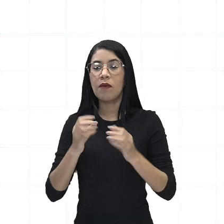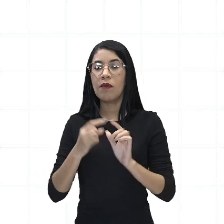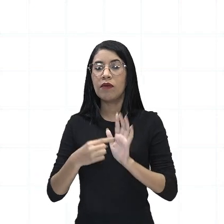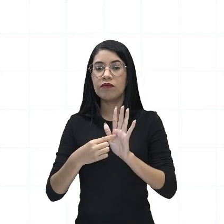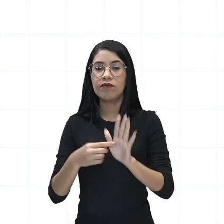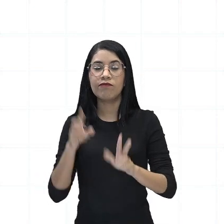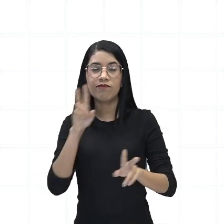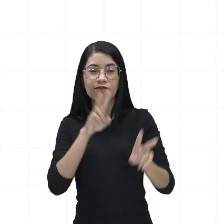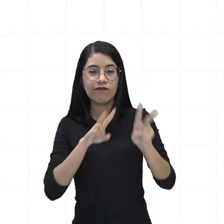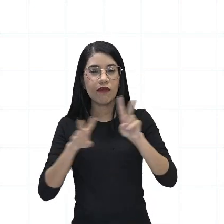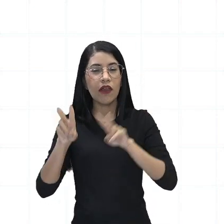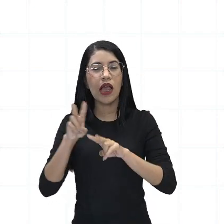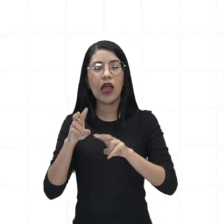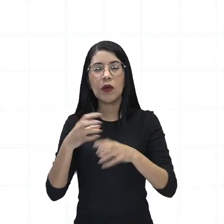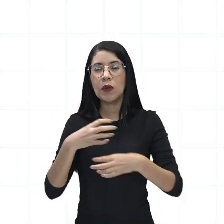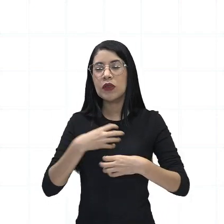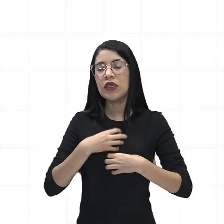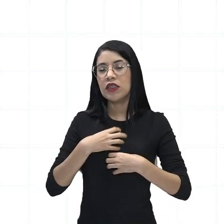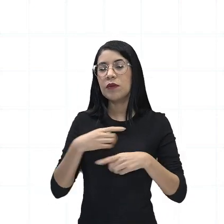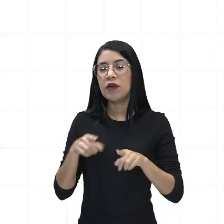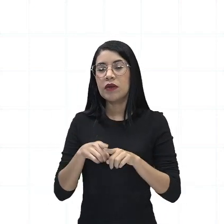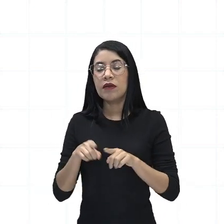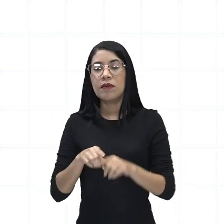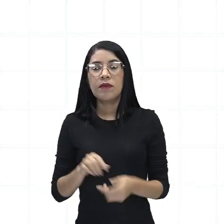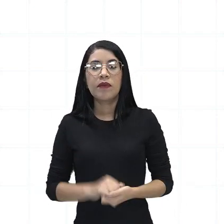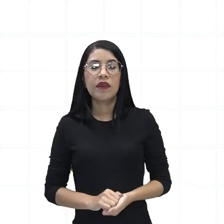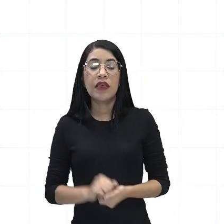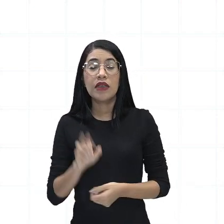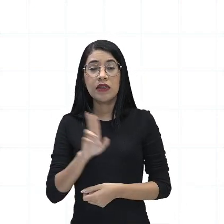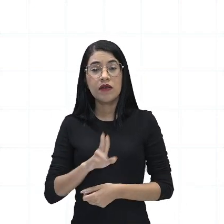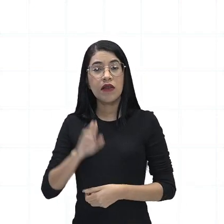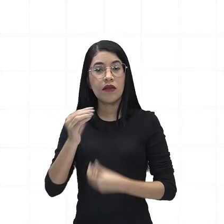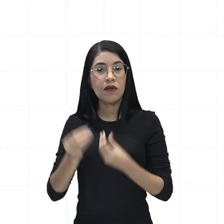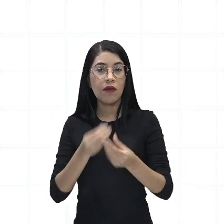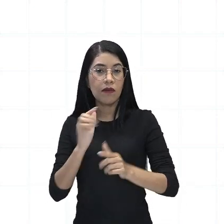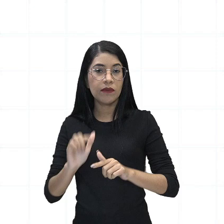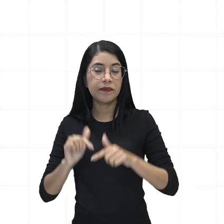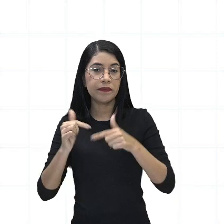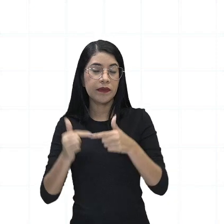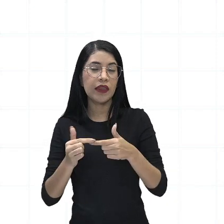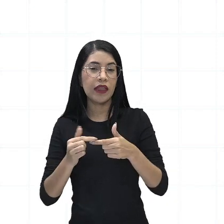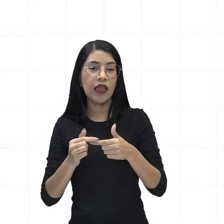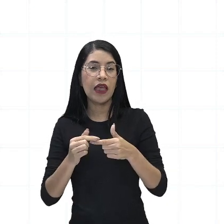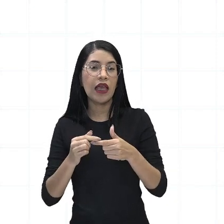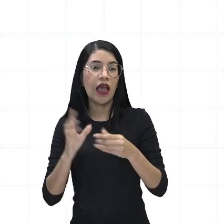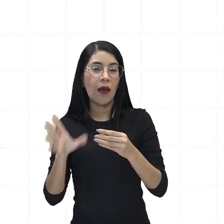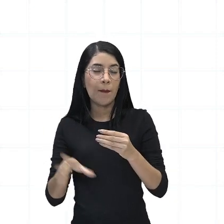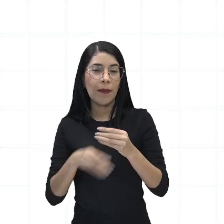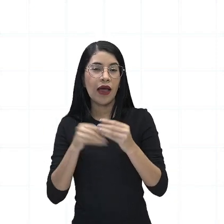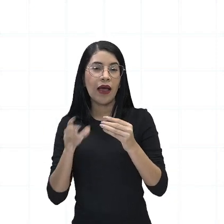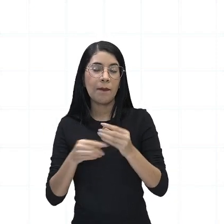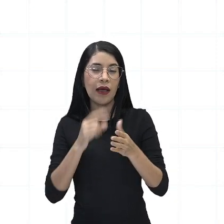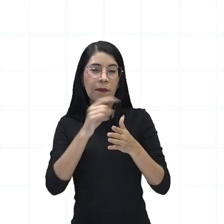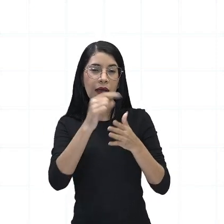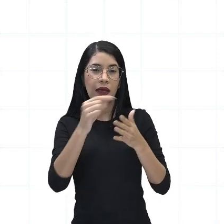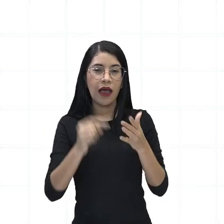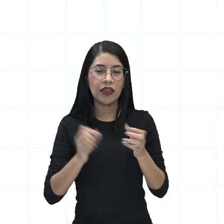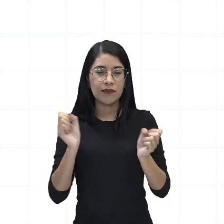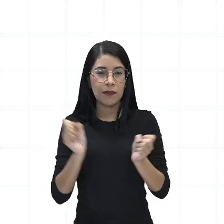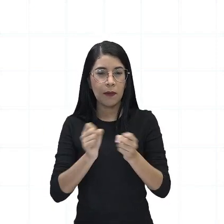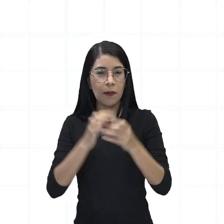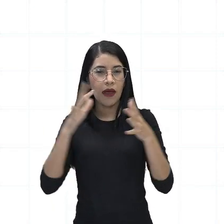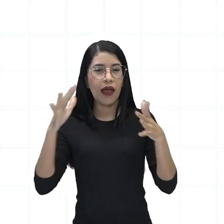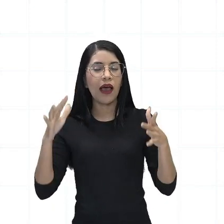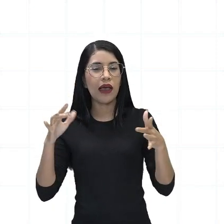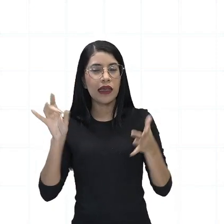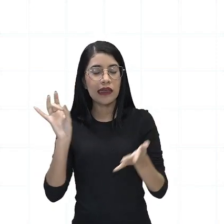durante uma produção teatral. Eles são empregados para adicionar elementos de surpresa, magia e